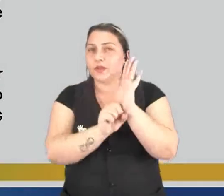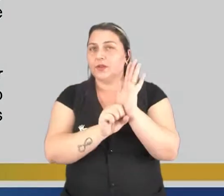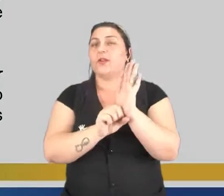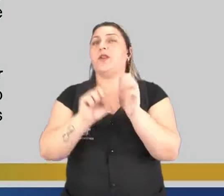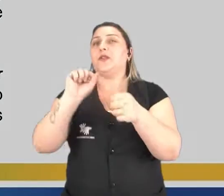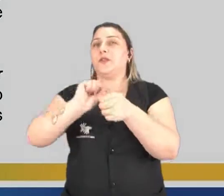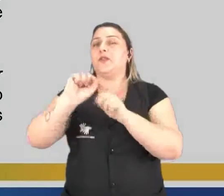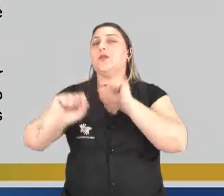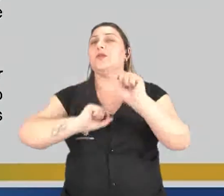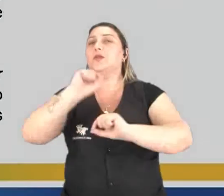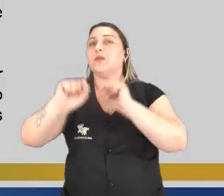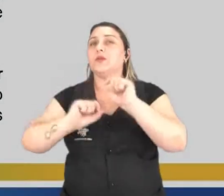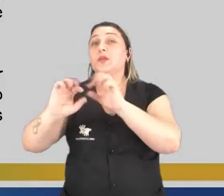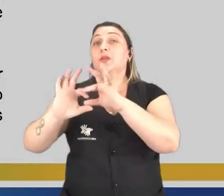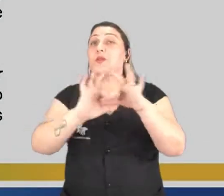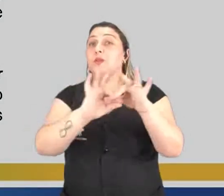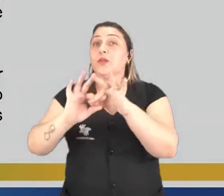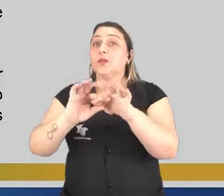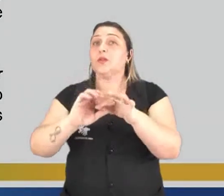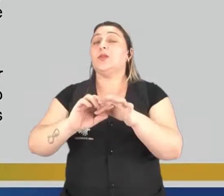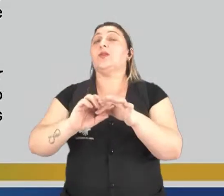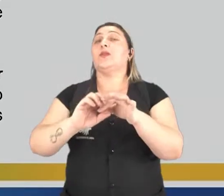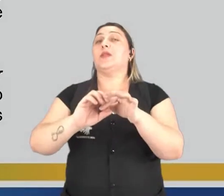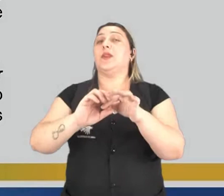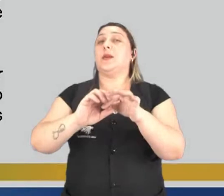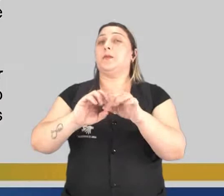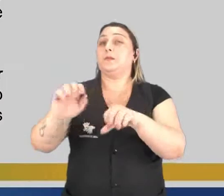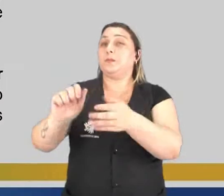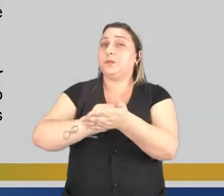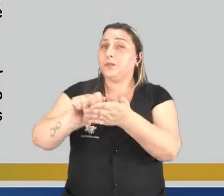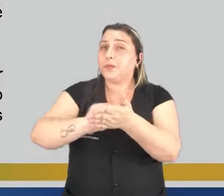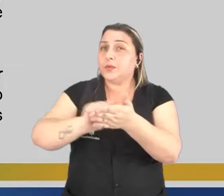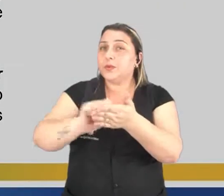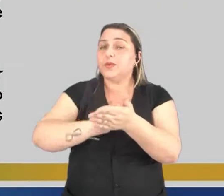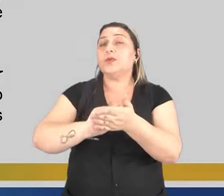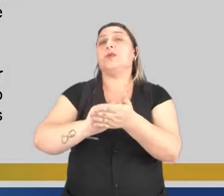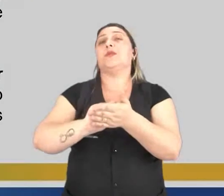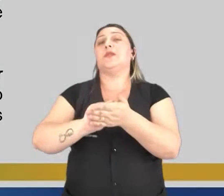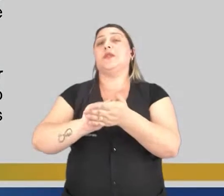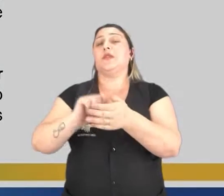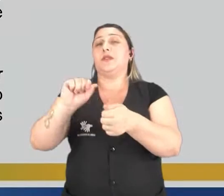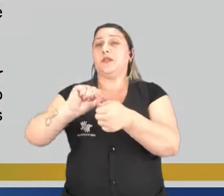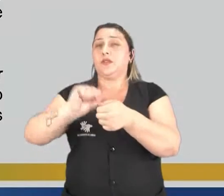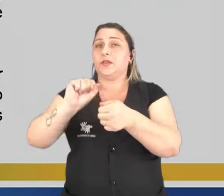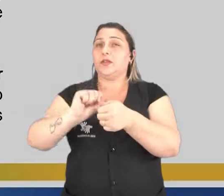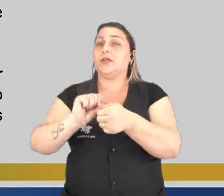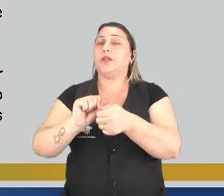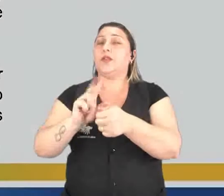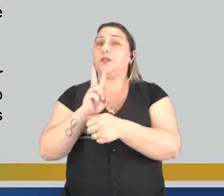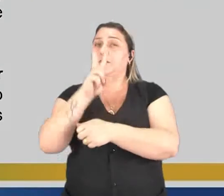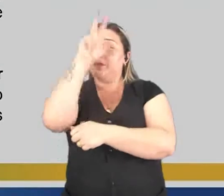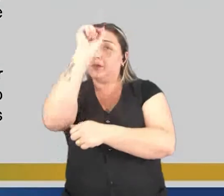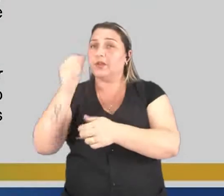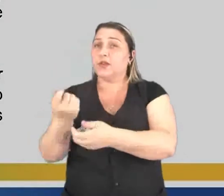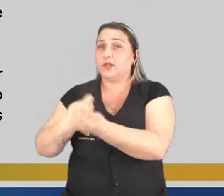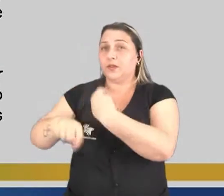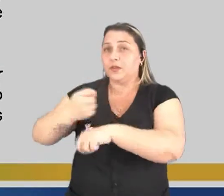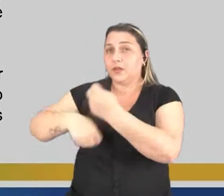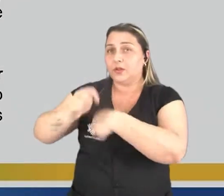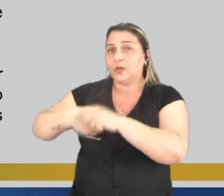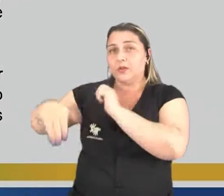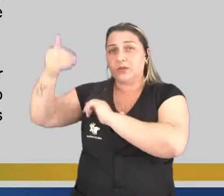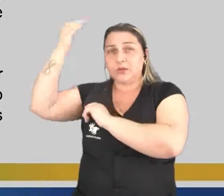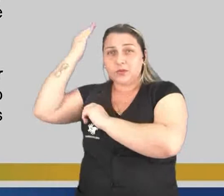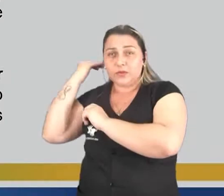foram descobertas as seringueiras, né, ou cauchos, que têm um potencial econômico muito grande,